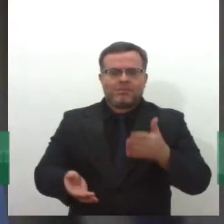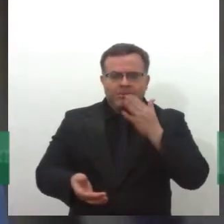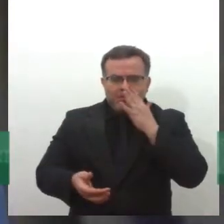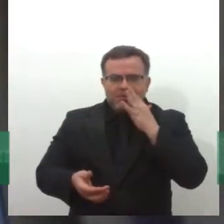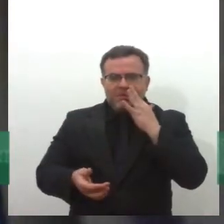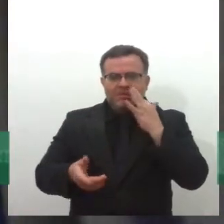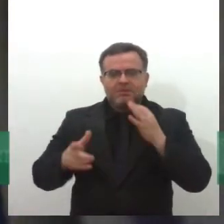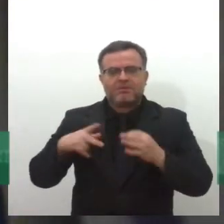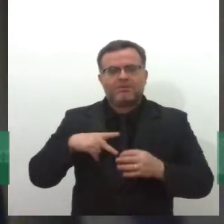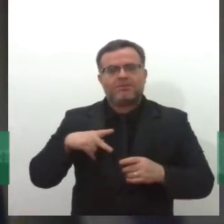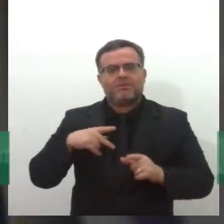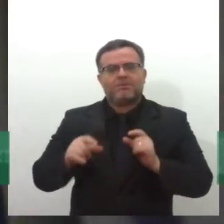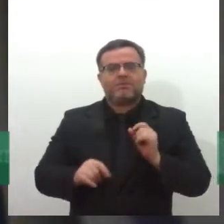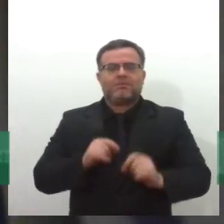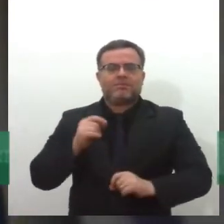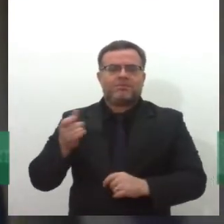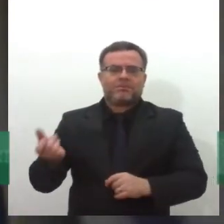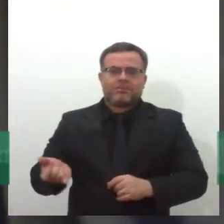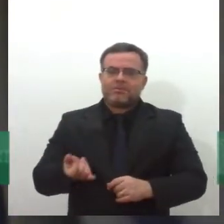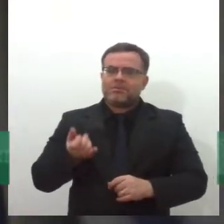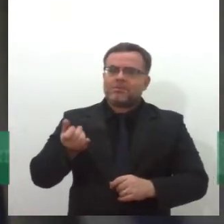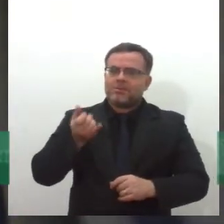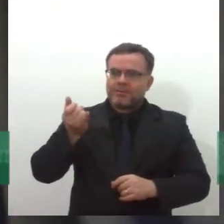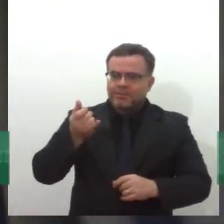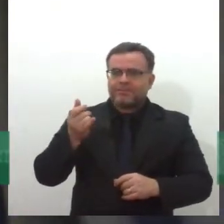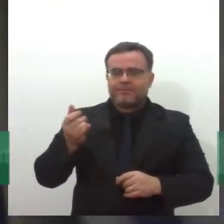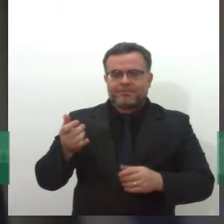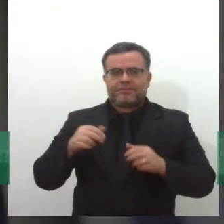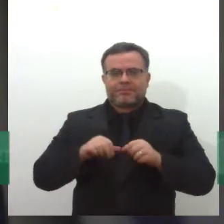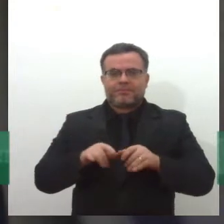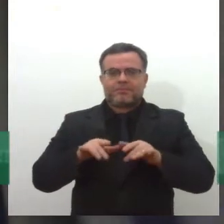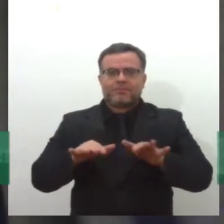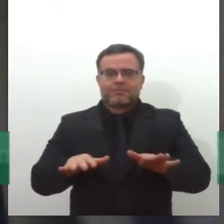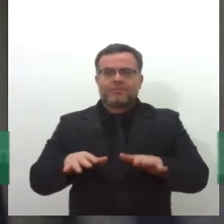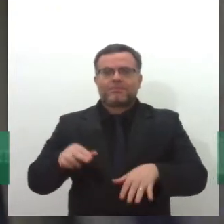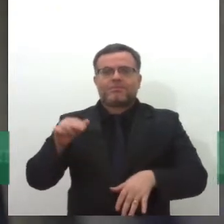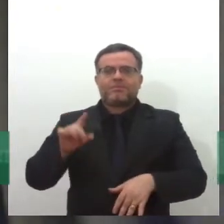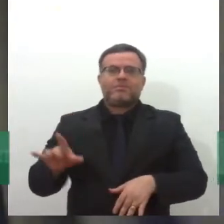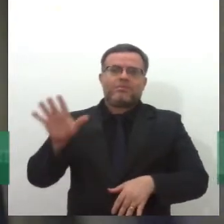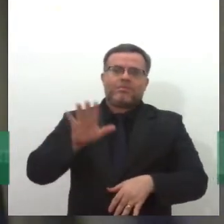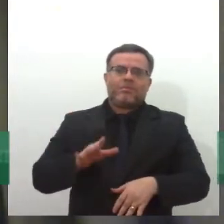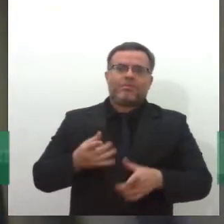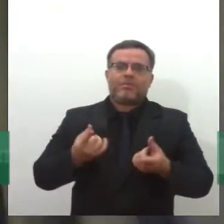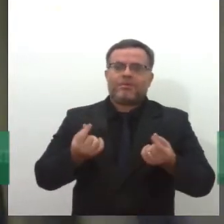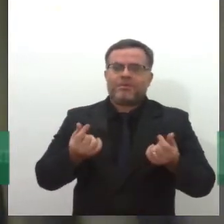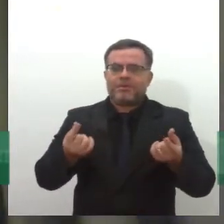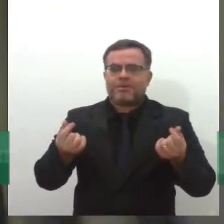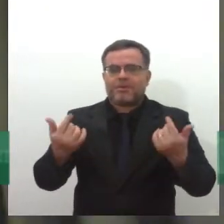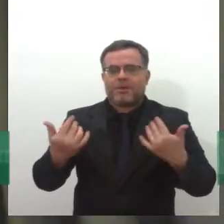privados, é um fator muito importante para o abastecimento do Nordeste. E os preços são livres, né?